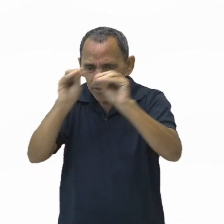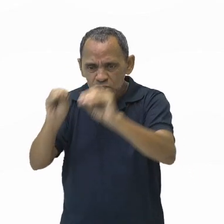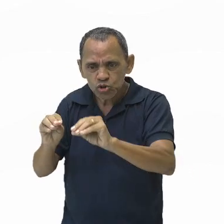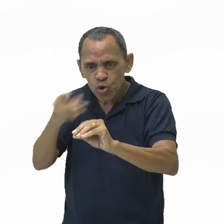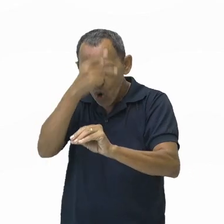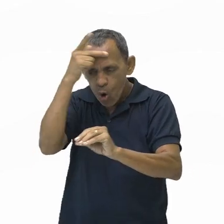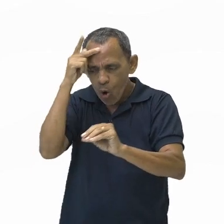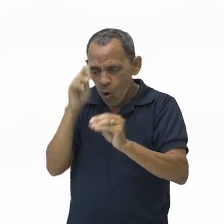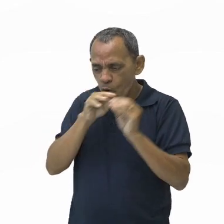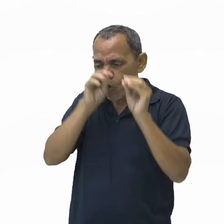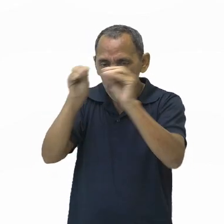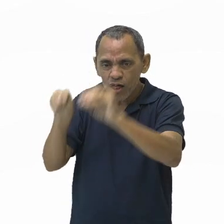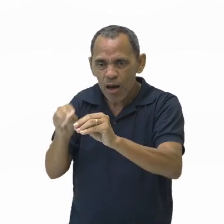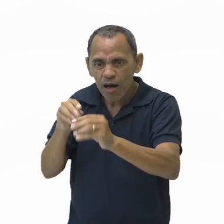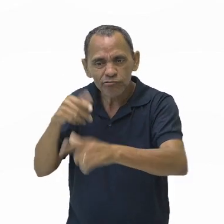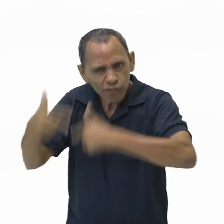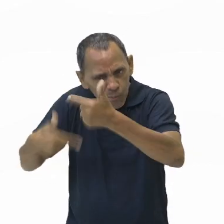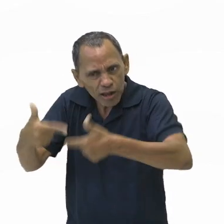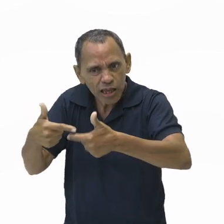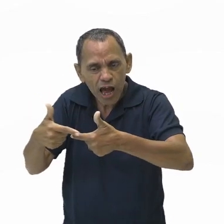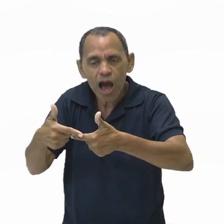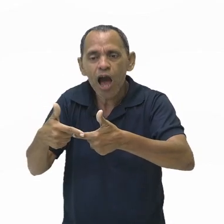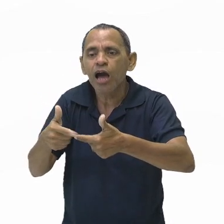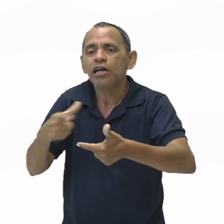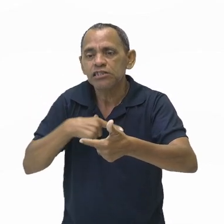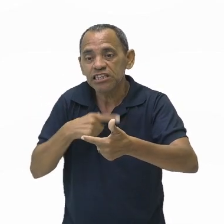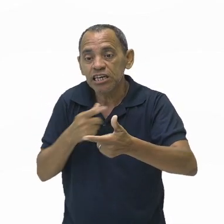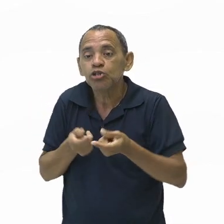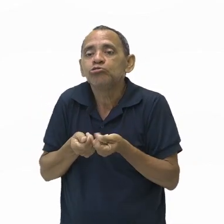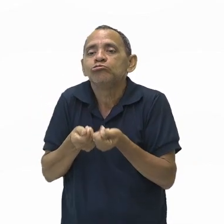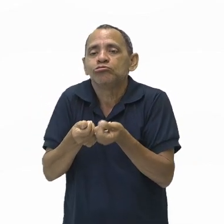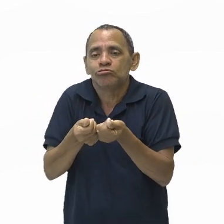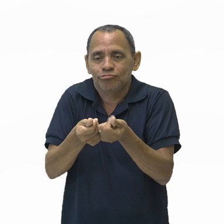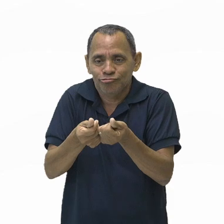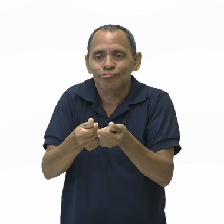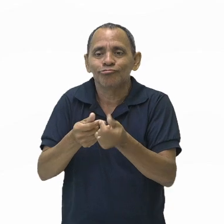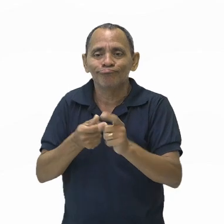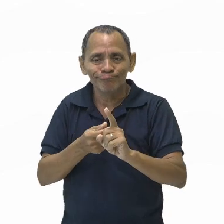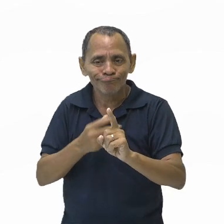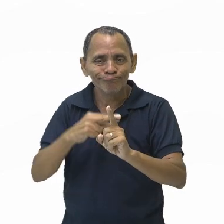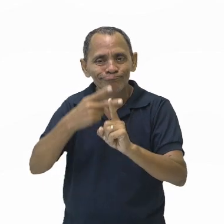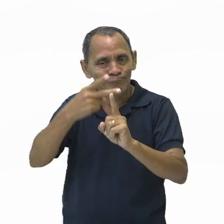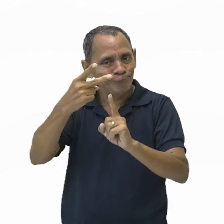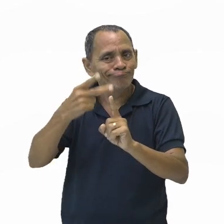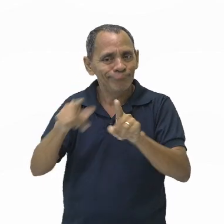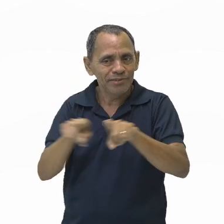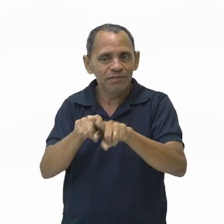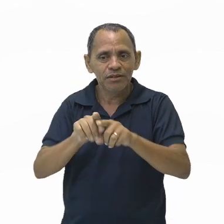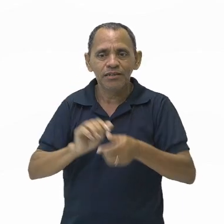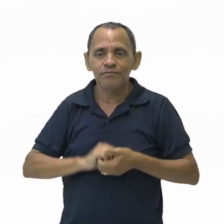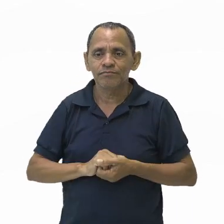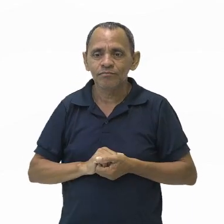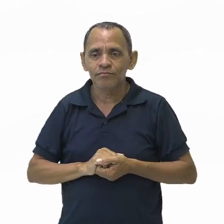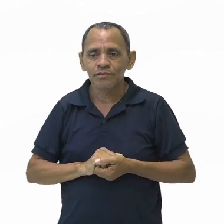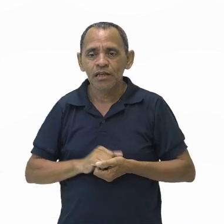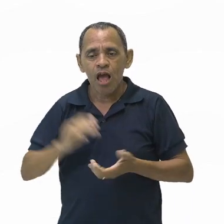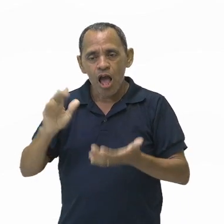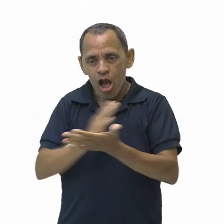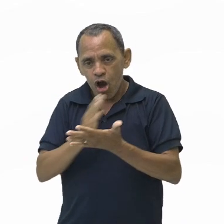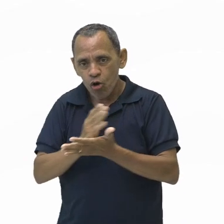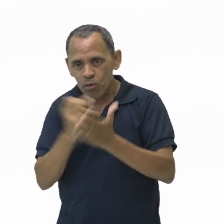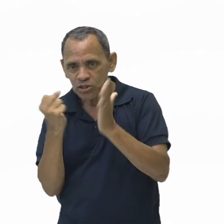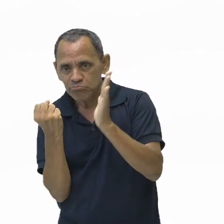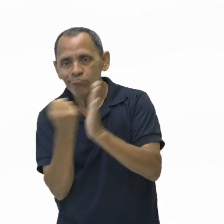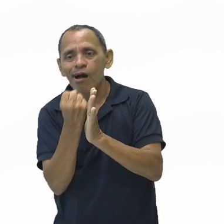e gerar lucro ali, né? Mas mesmo assim, pessoal, algumas marcas desse histórico estão presentes, né, como a gente vai ver na próxima tela